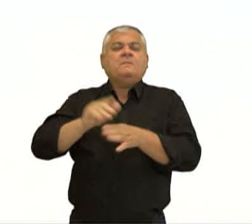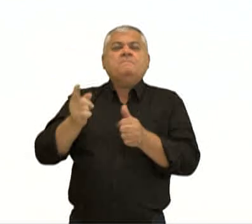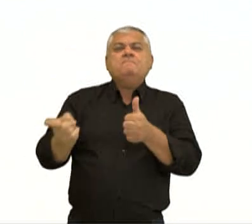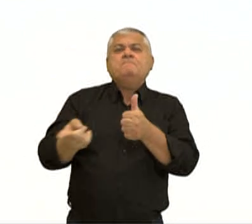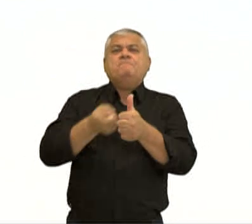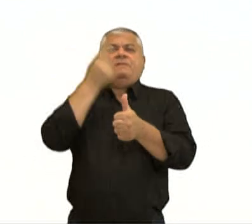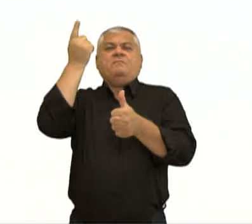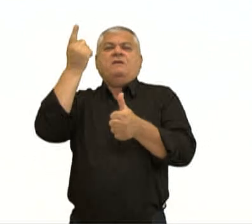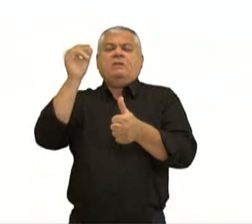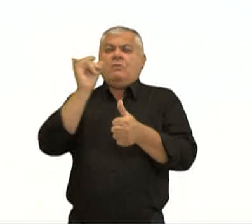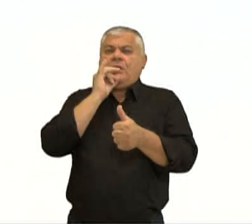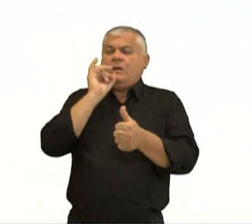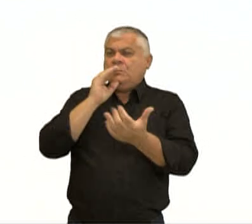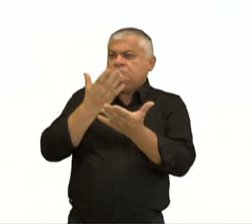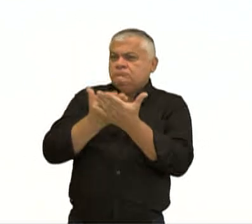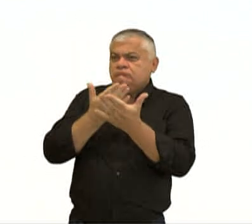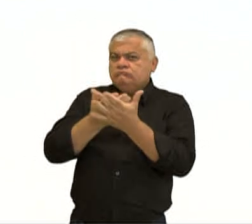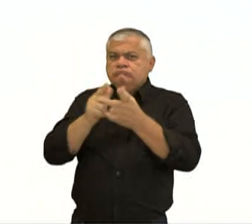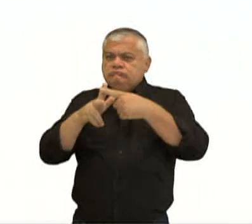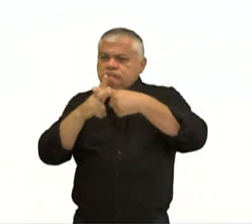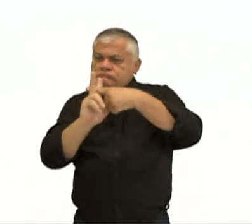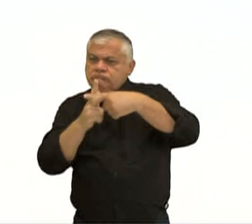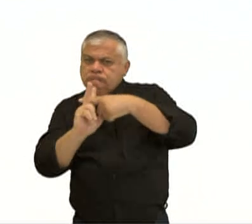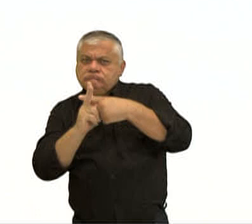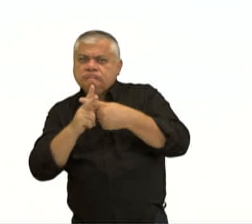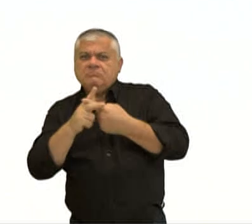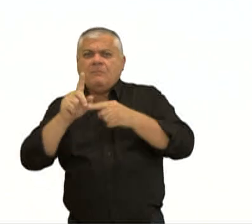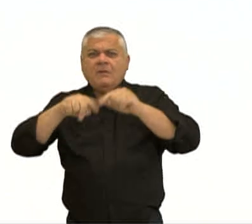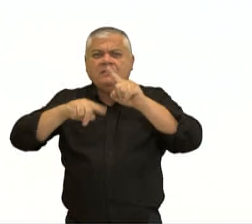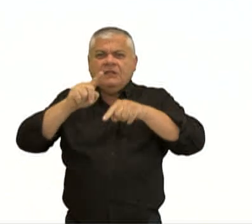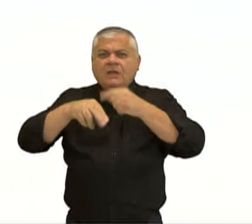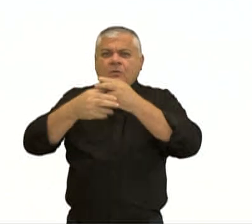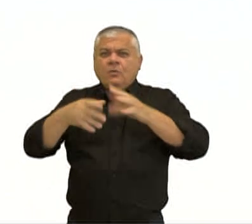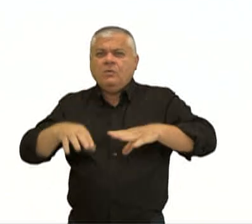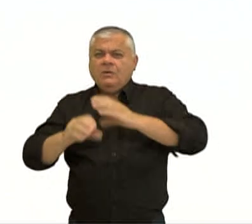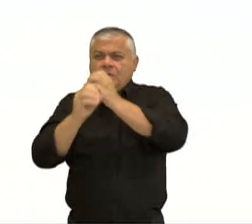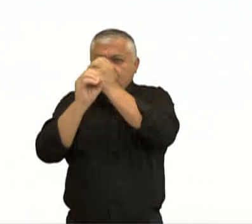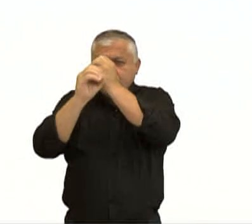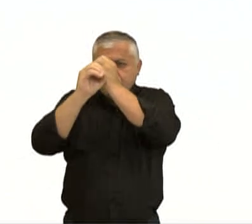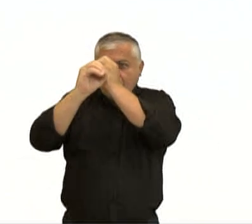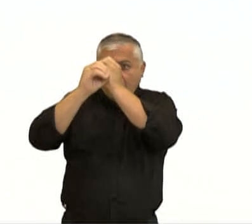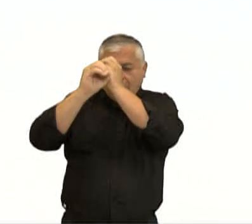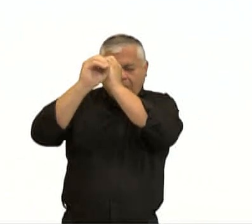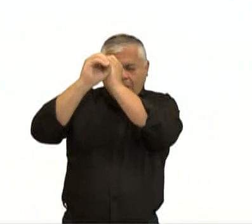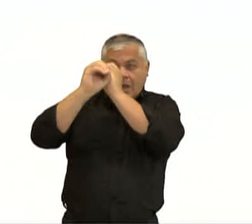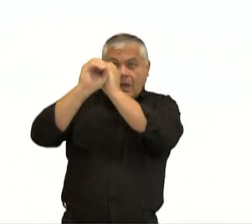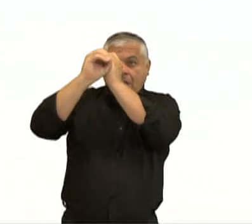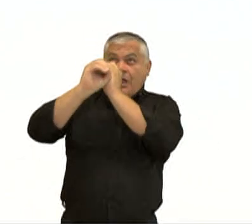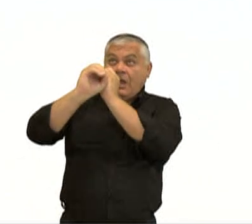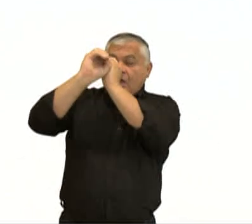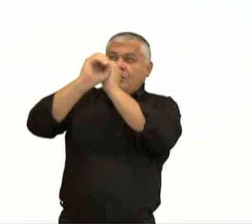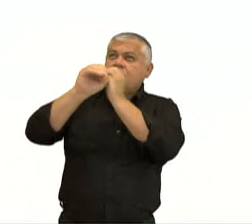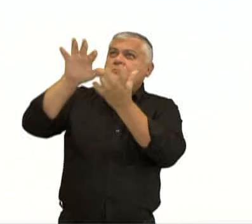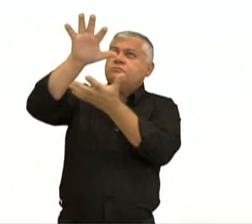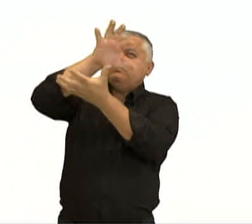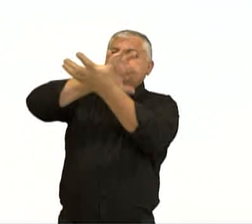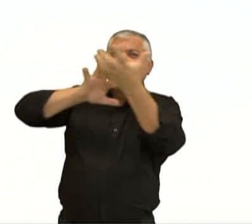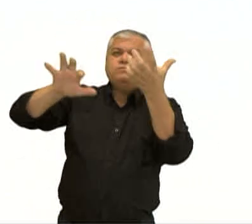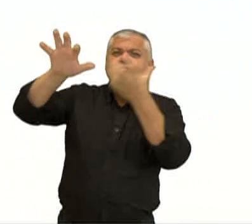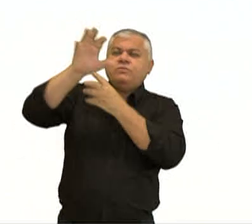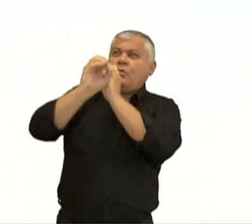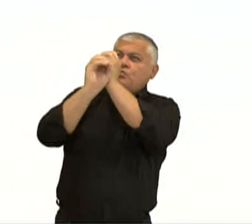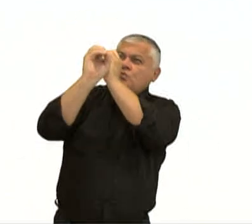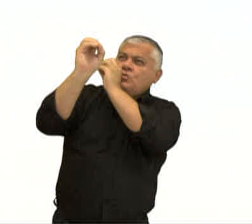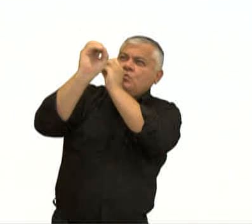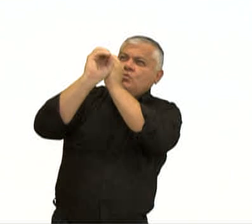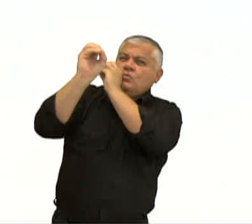primeiros a aperfeiçoar instrumentos técnicos, como o telescópio, para melhor observação dos fenômenos.